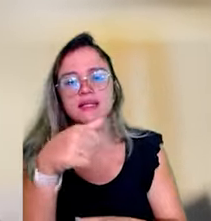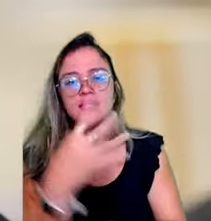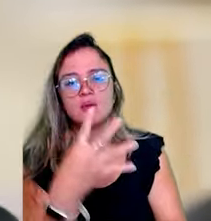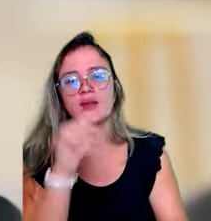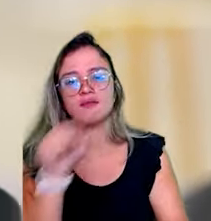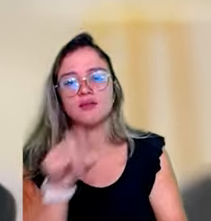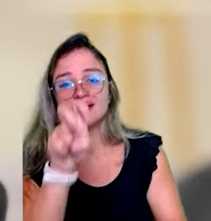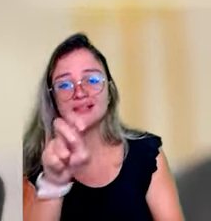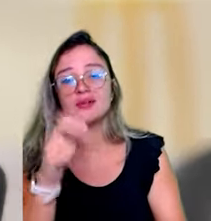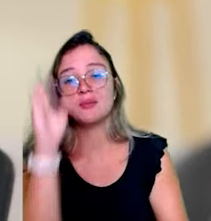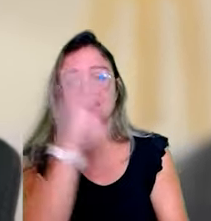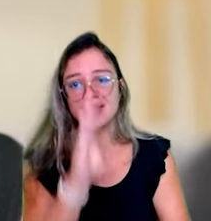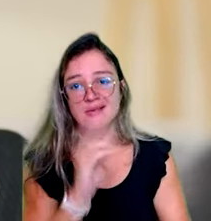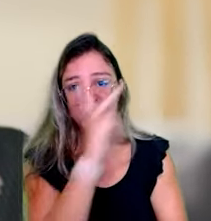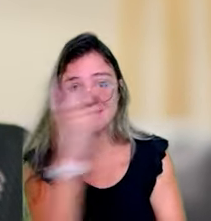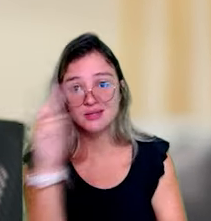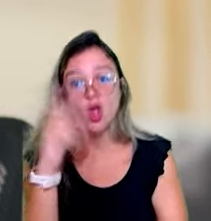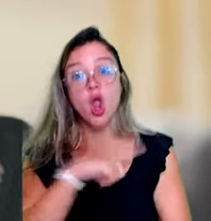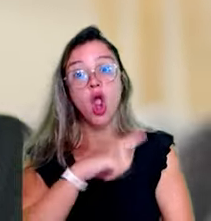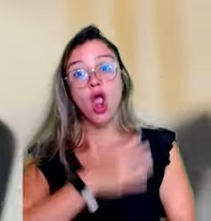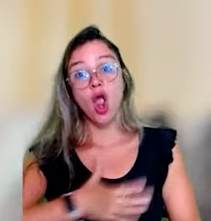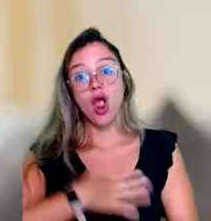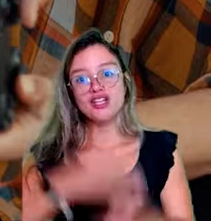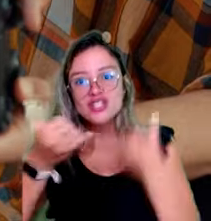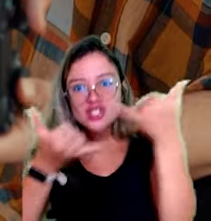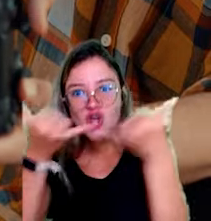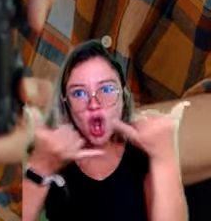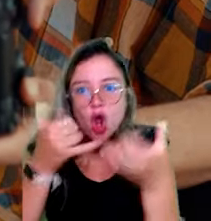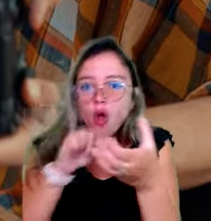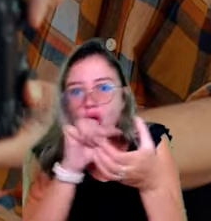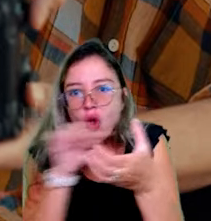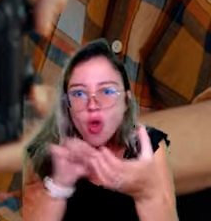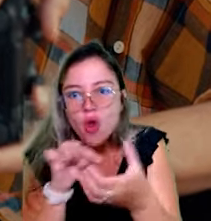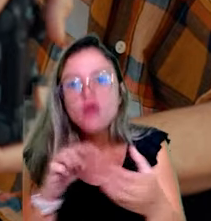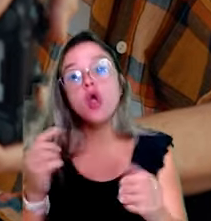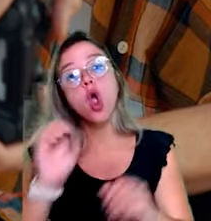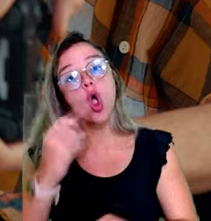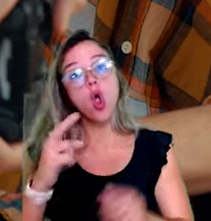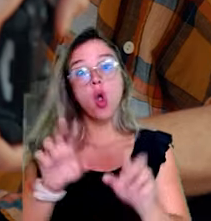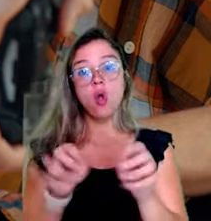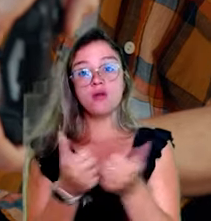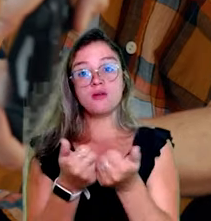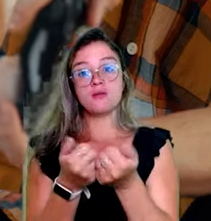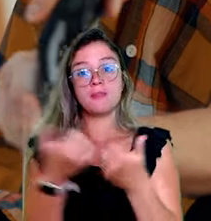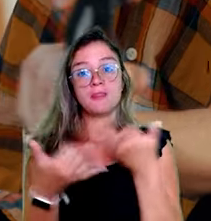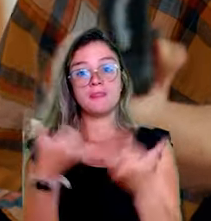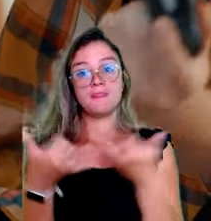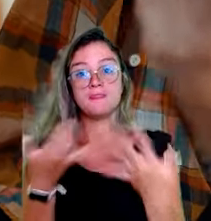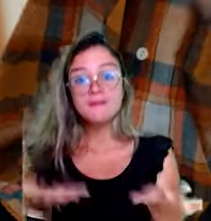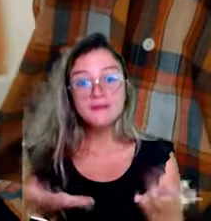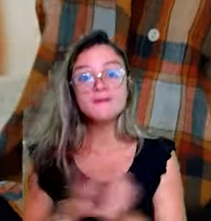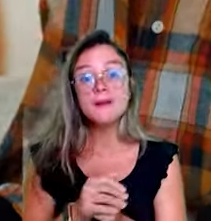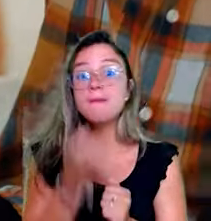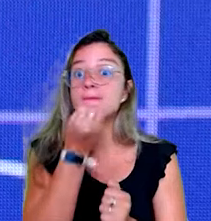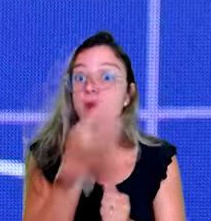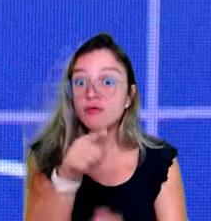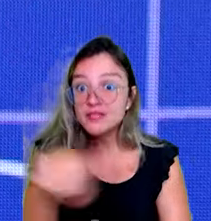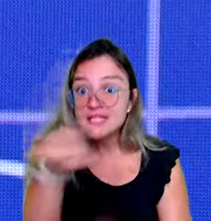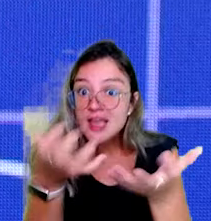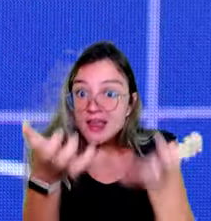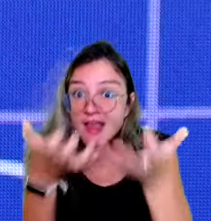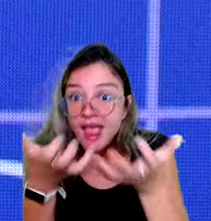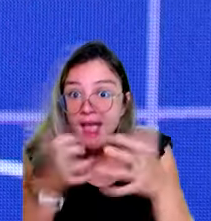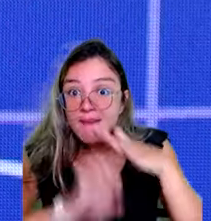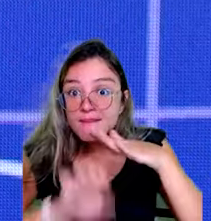jogam algum tipo de game, o que prova que existe um mercado imenso para quem quer transformar a paixão por jogos em um negócio lucrativo. Se você